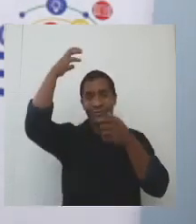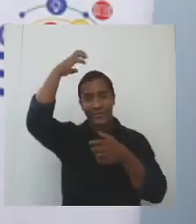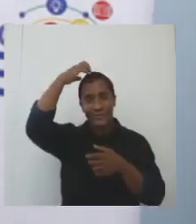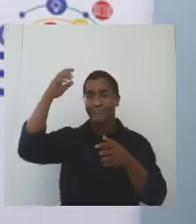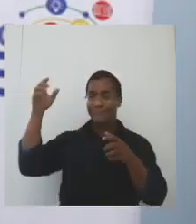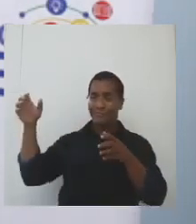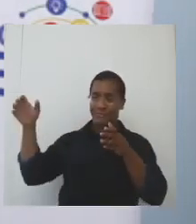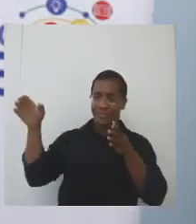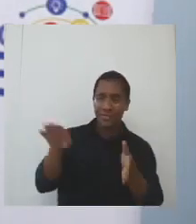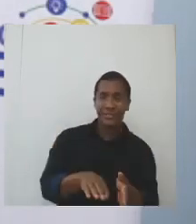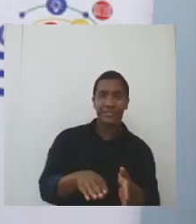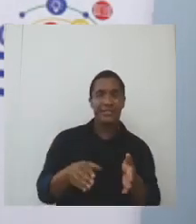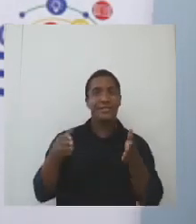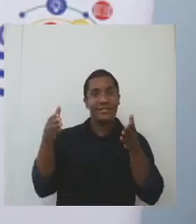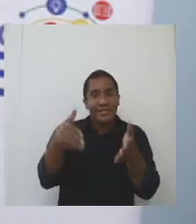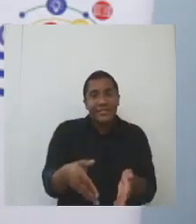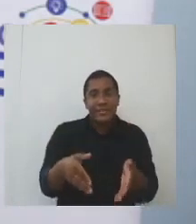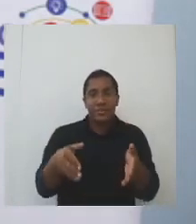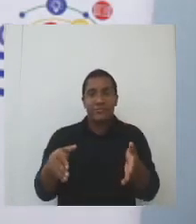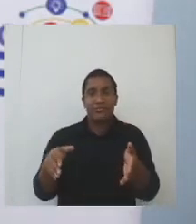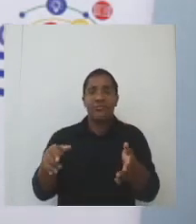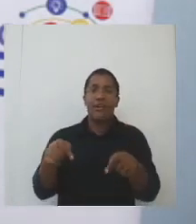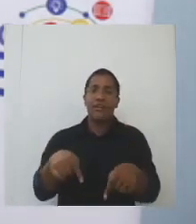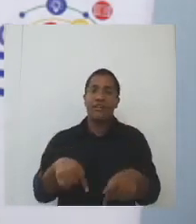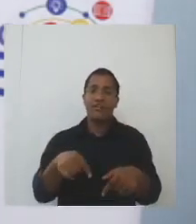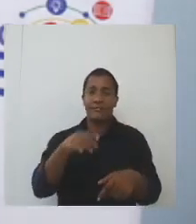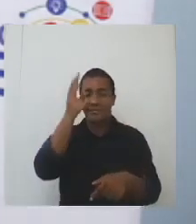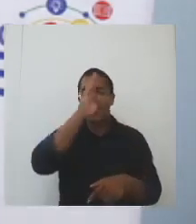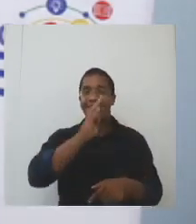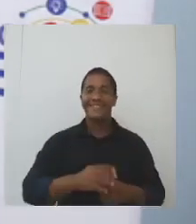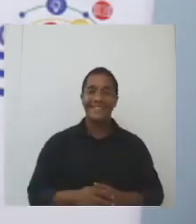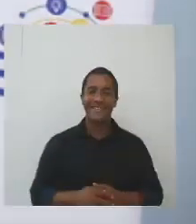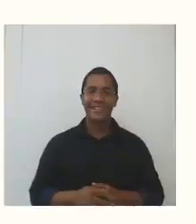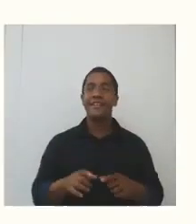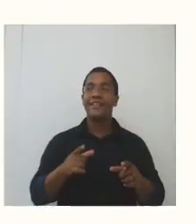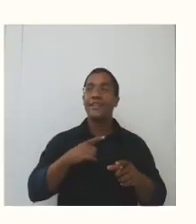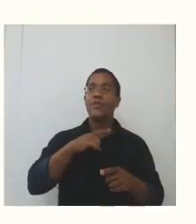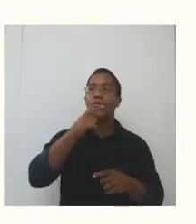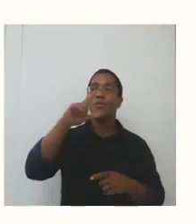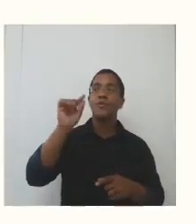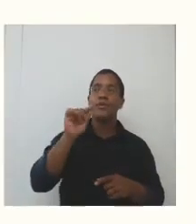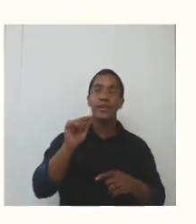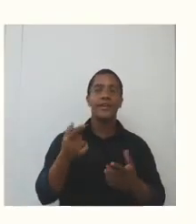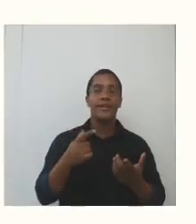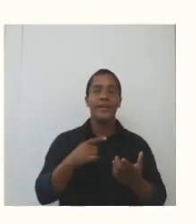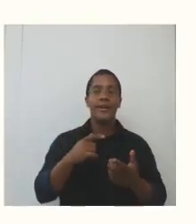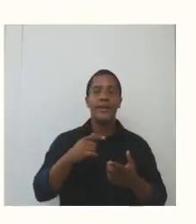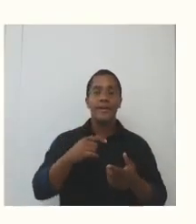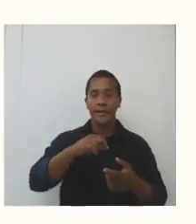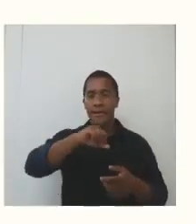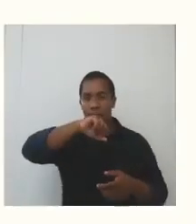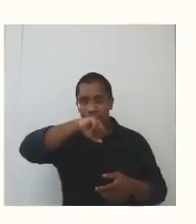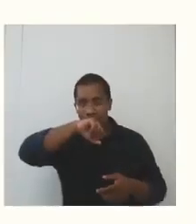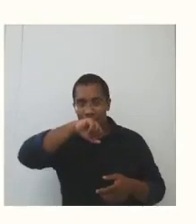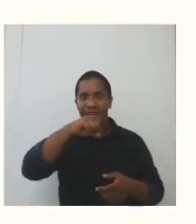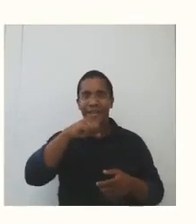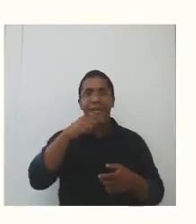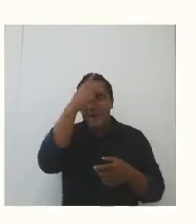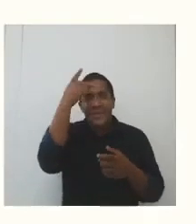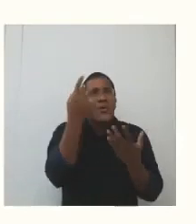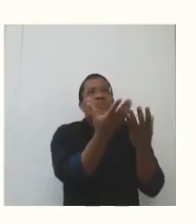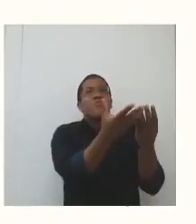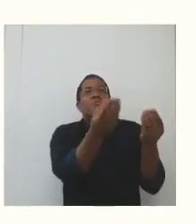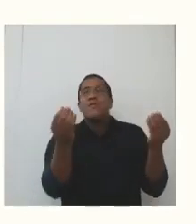cerimônias famosas, por exemplo, uma delas, conhecida na história, né, como o beija-mão. Era tanta gente na ocasião aí pedindo,